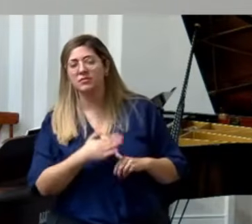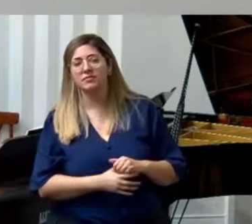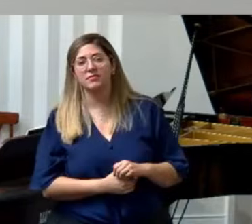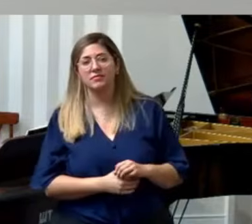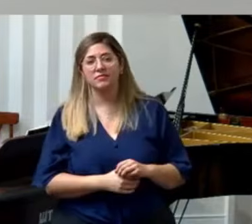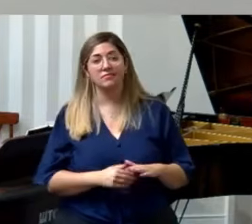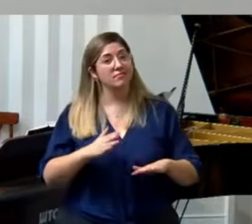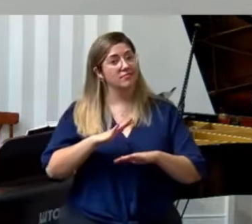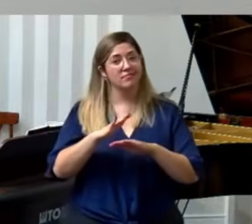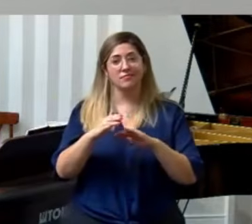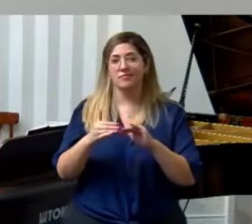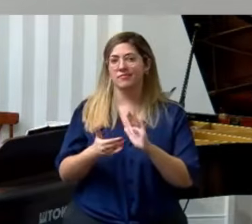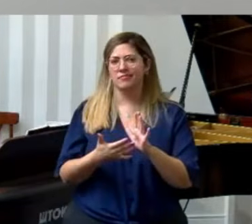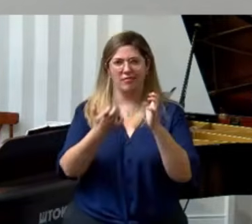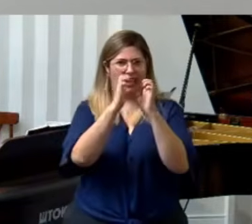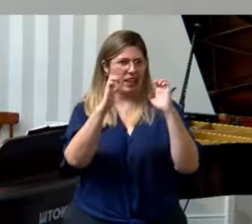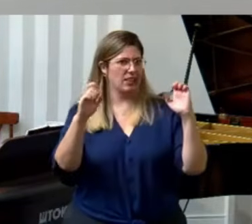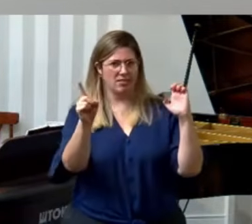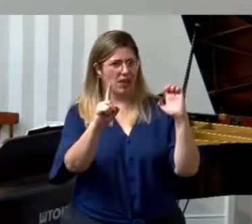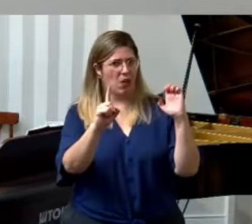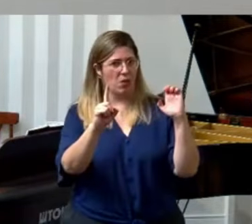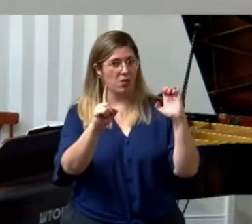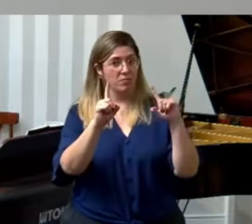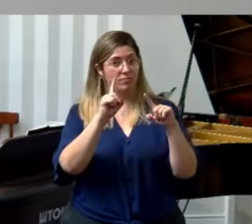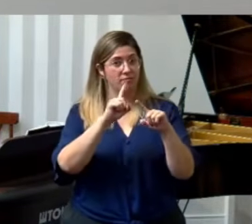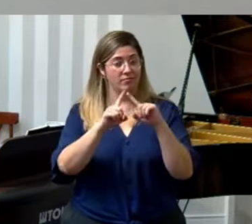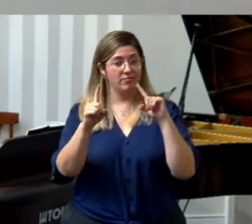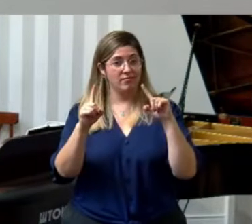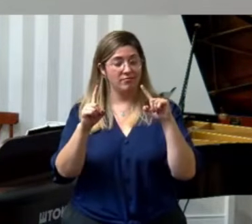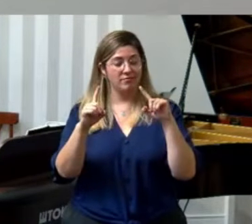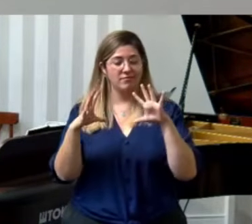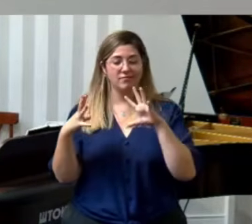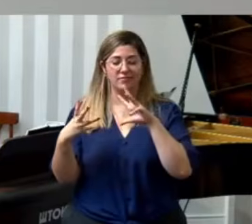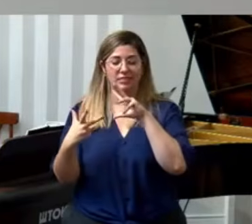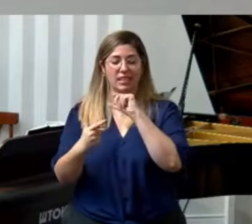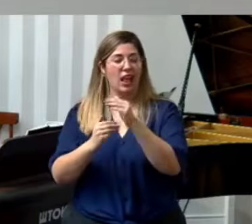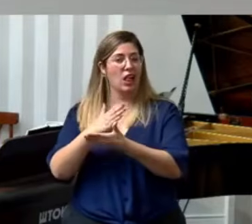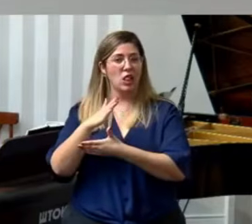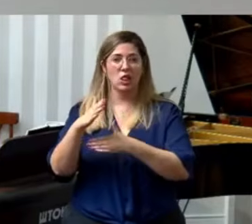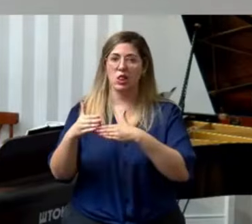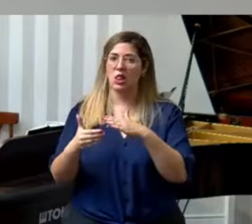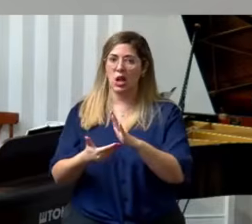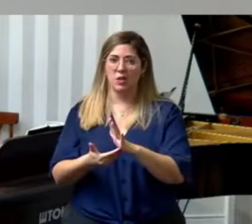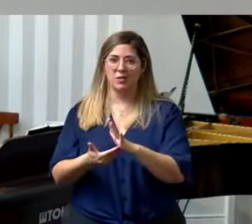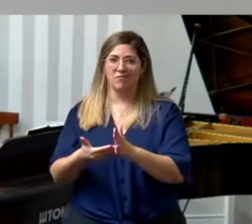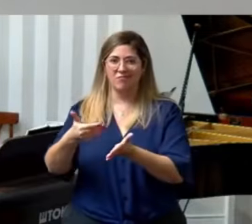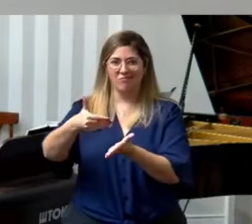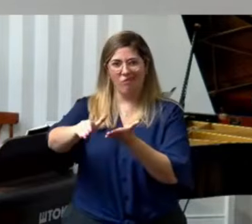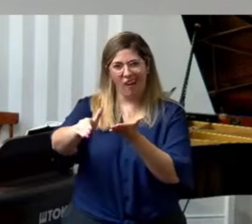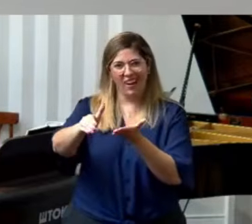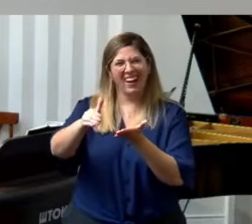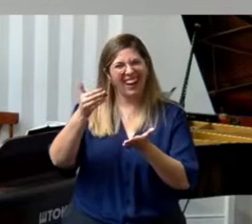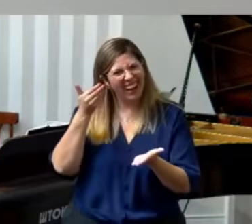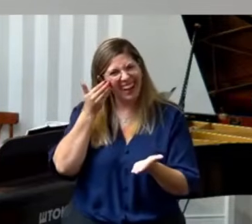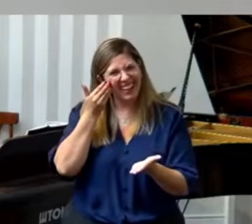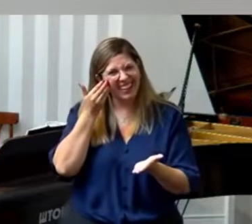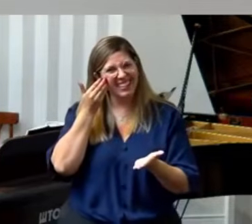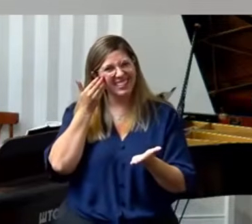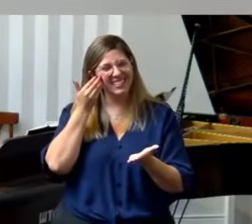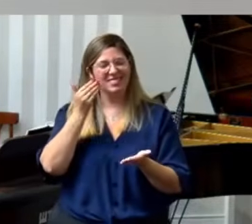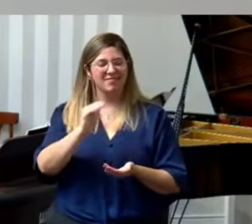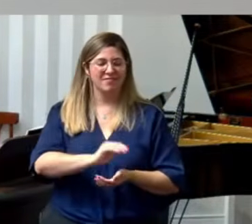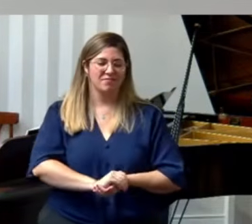Deus? Certamente não o jardim do Éden, o santuário de Deus. Razão pela qual um homem que pecou precisa ser